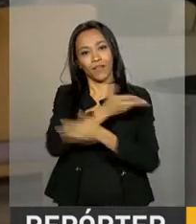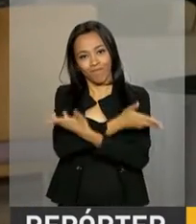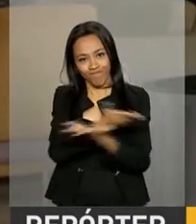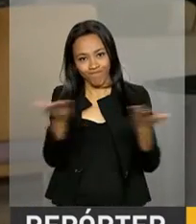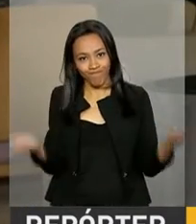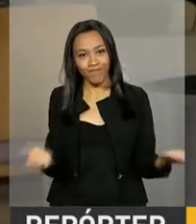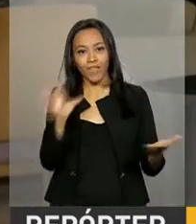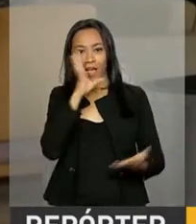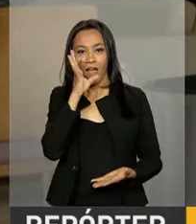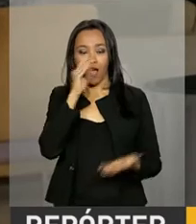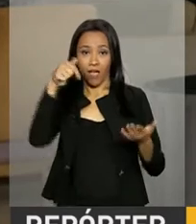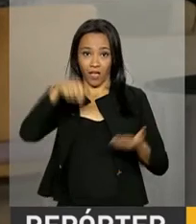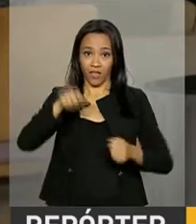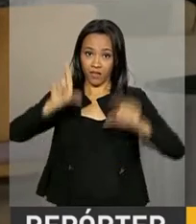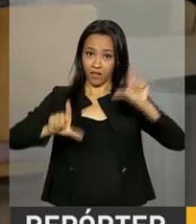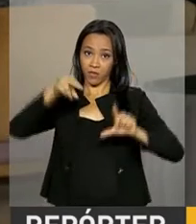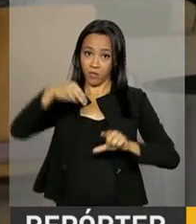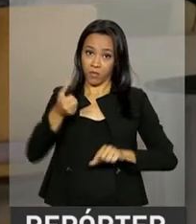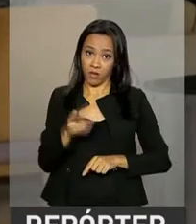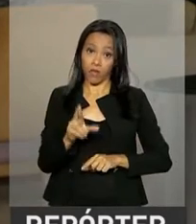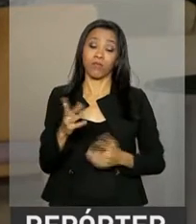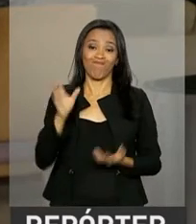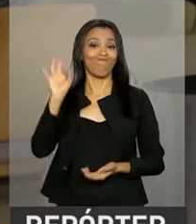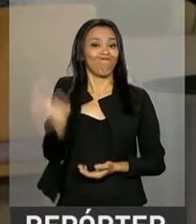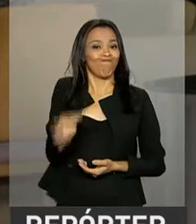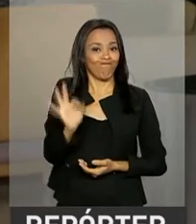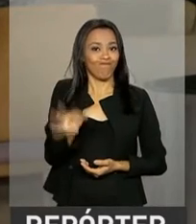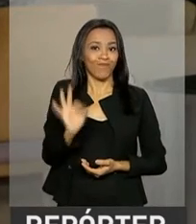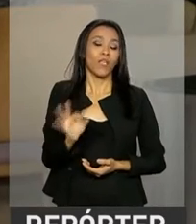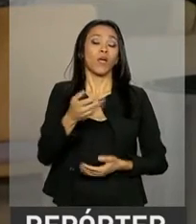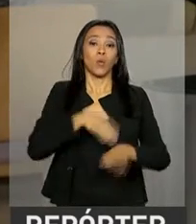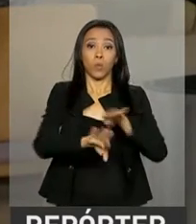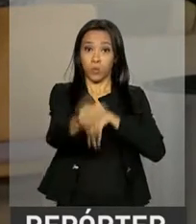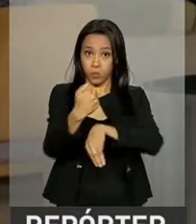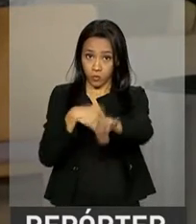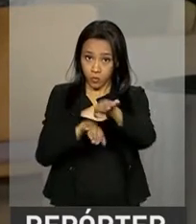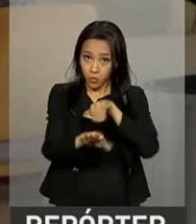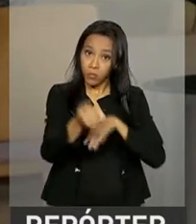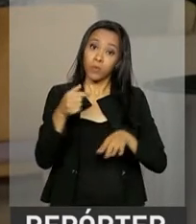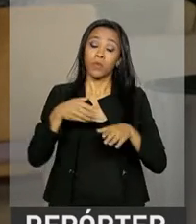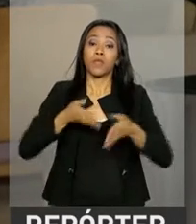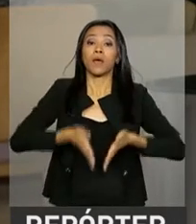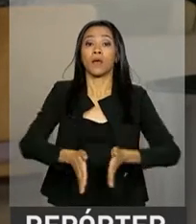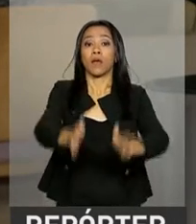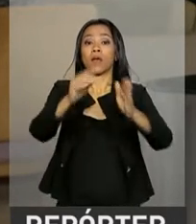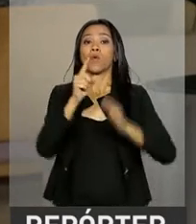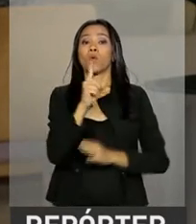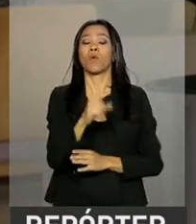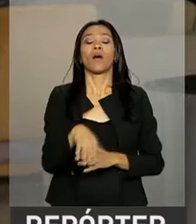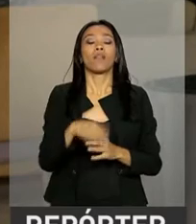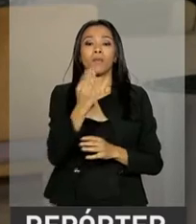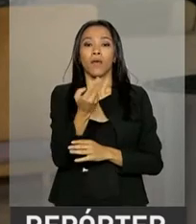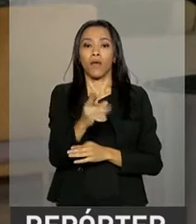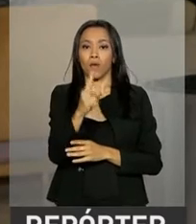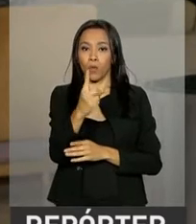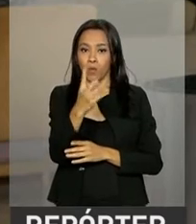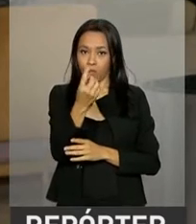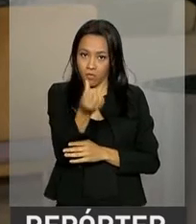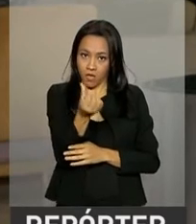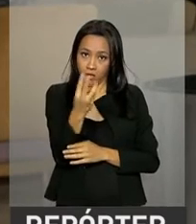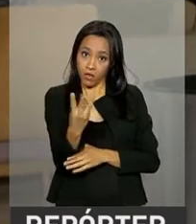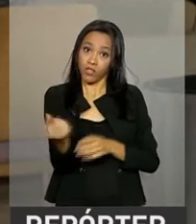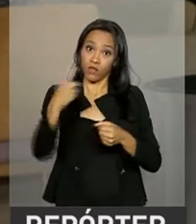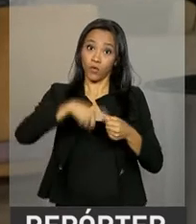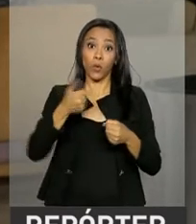na TV NBR. É isso mesmo, viu, Leandro? O fluxo de veículos da BR-163 no Pará foi totalmente restabelecido